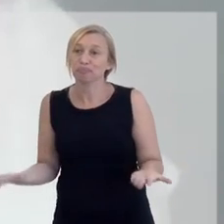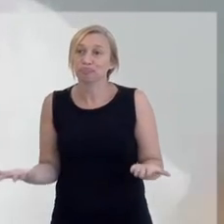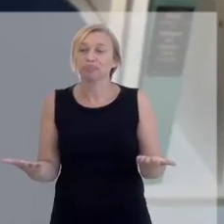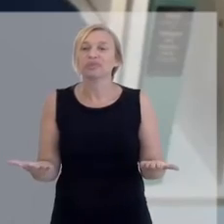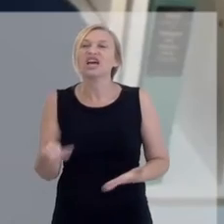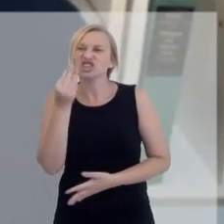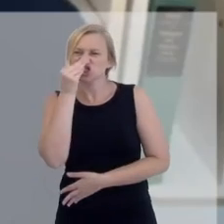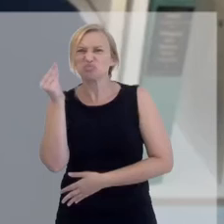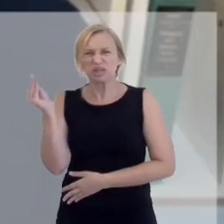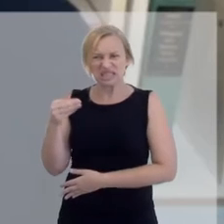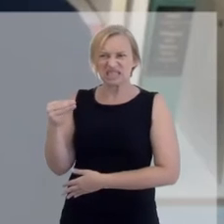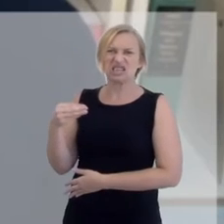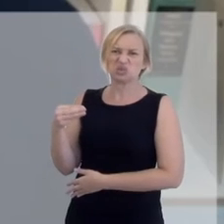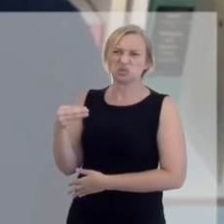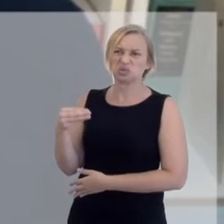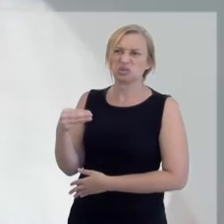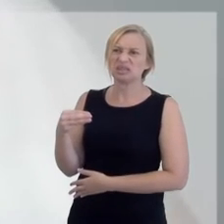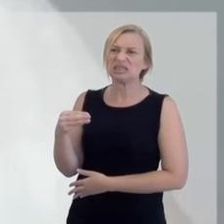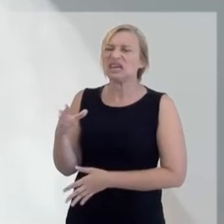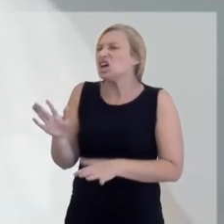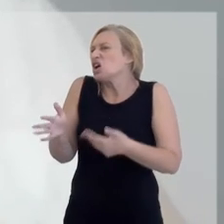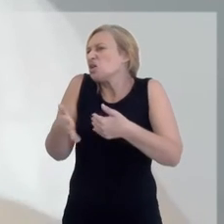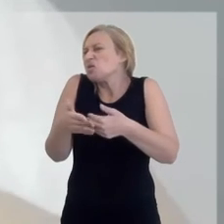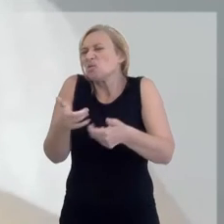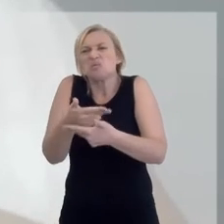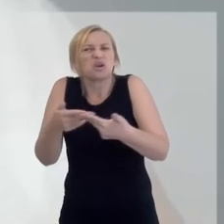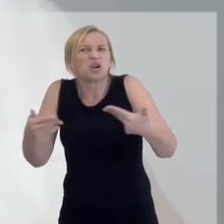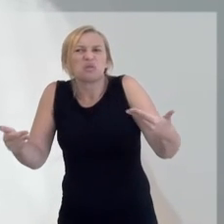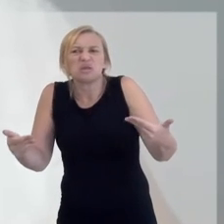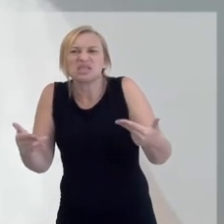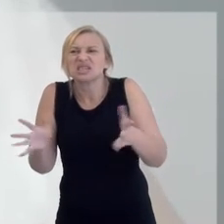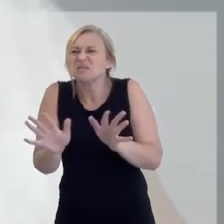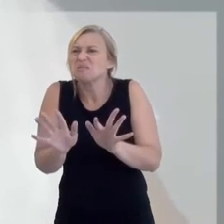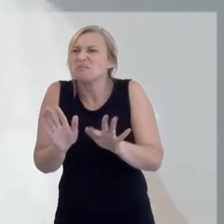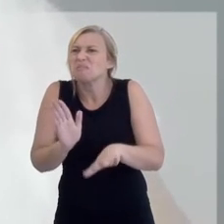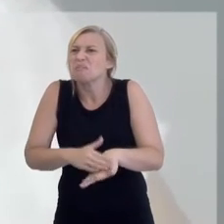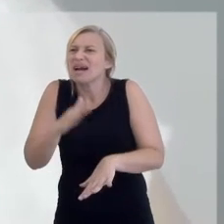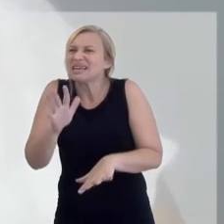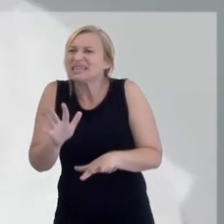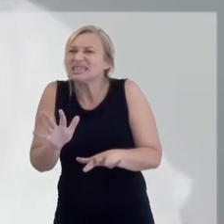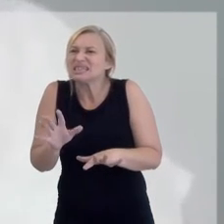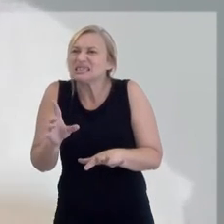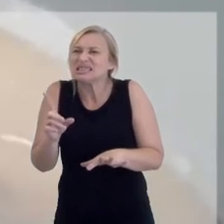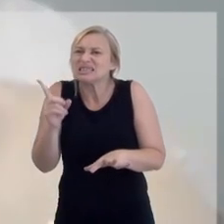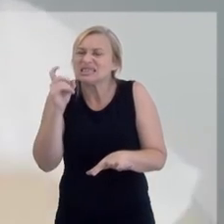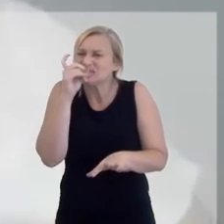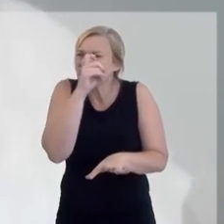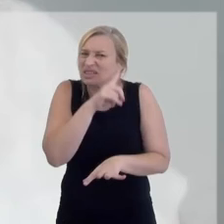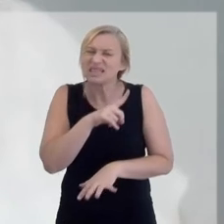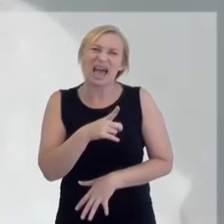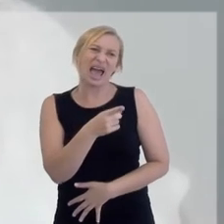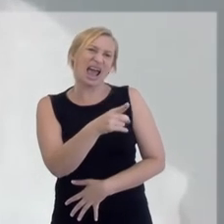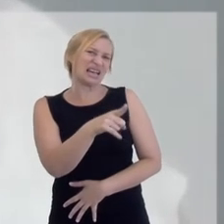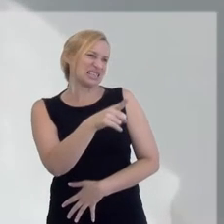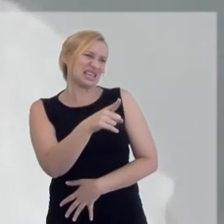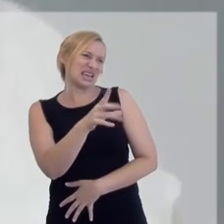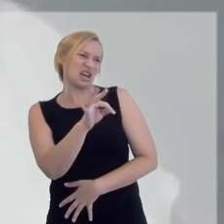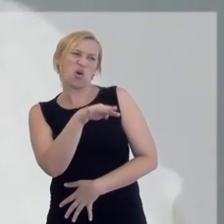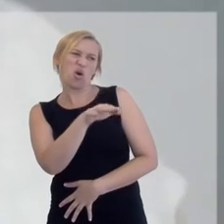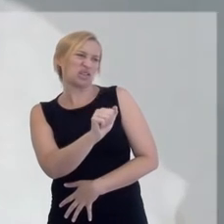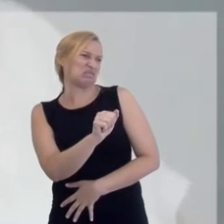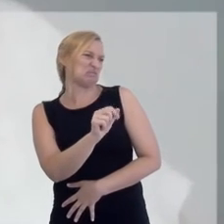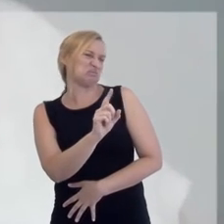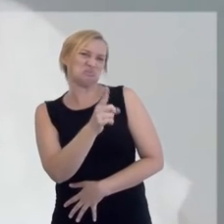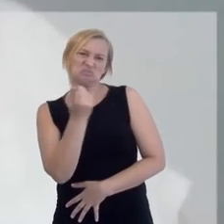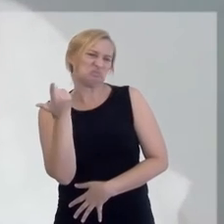assim, Menosprezando vocês. qualquer coisinha mais fechada, com certeza que é cota, isso aqui